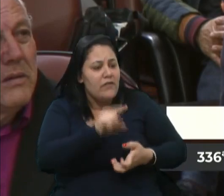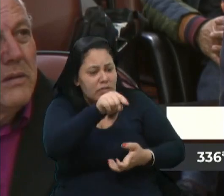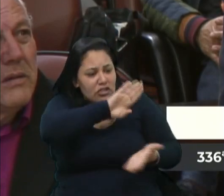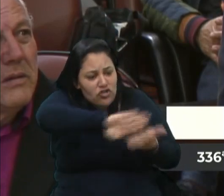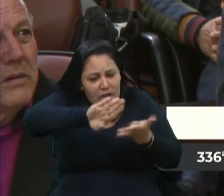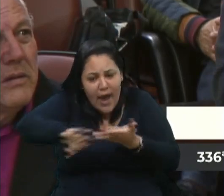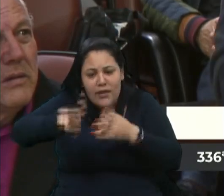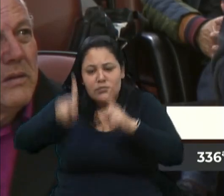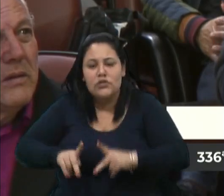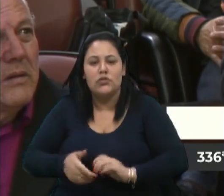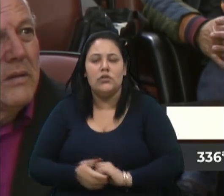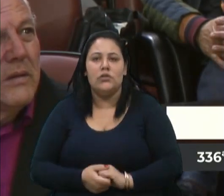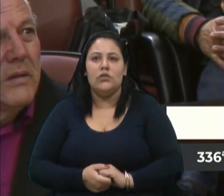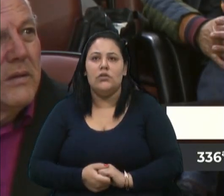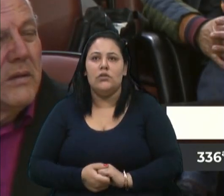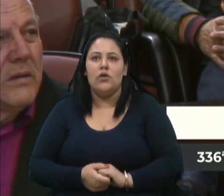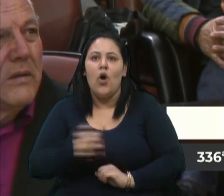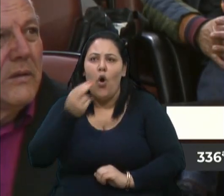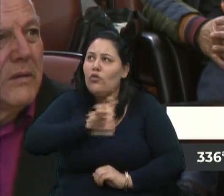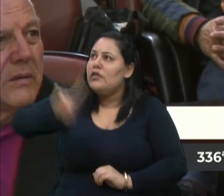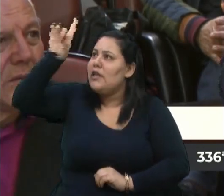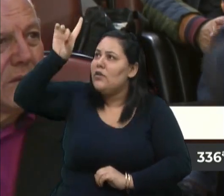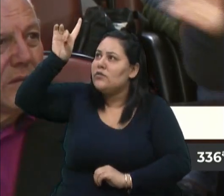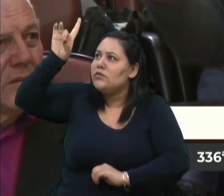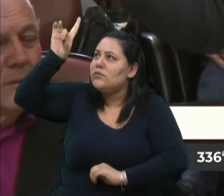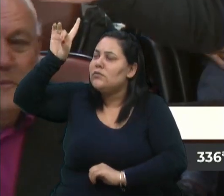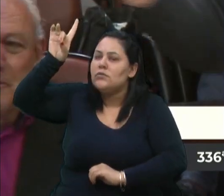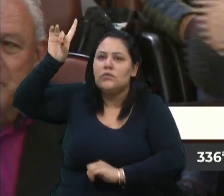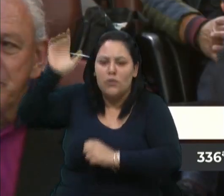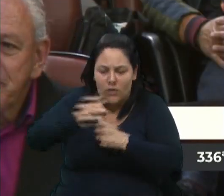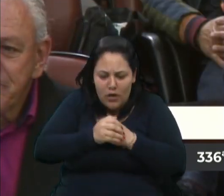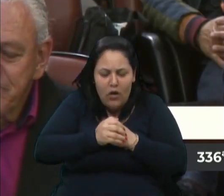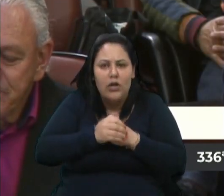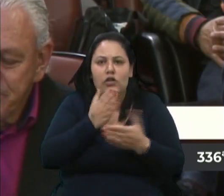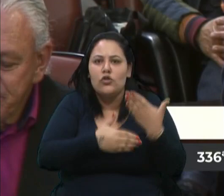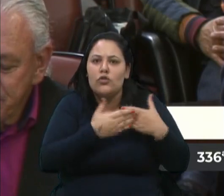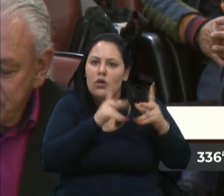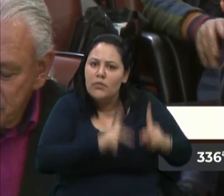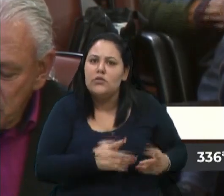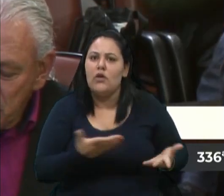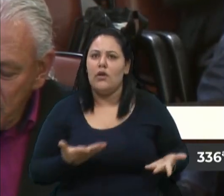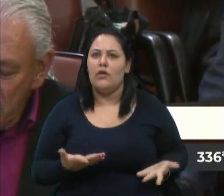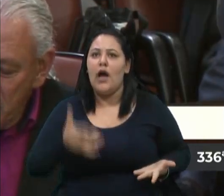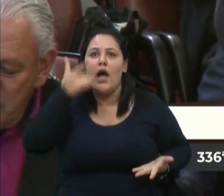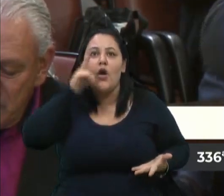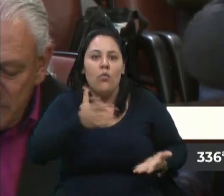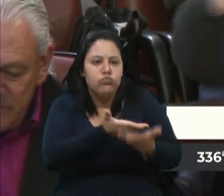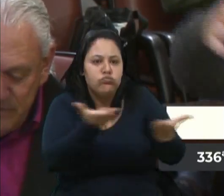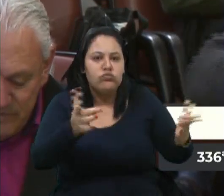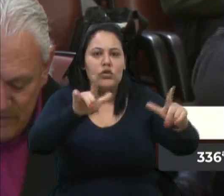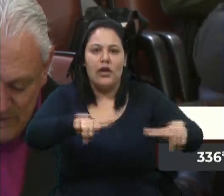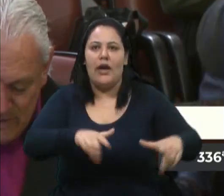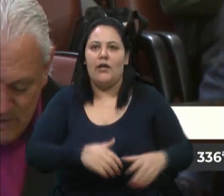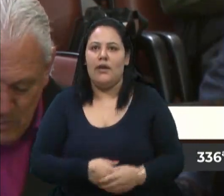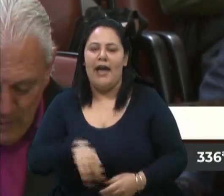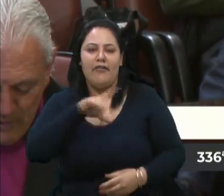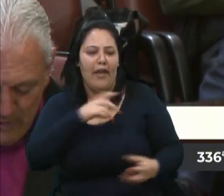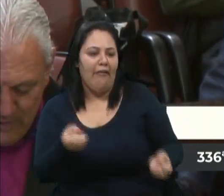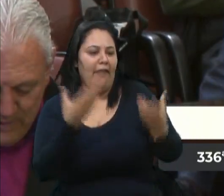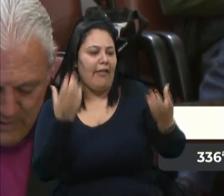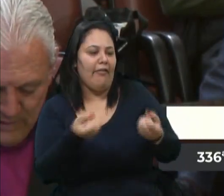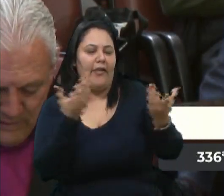essas pessoas. Ou Deus não acolhe todo mundo. Aí conseguiram o pavilhão. Mas aí tinham eventos, enfim,